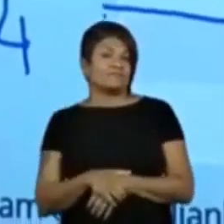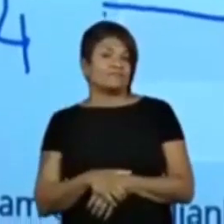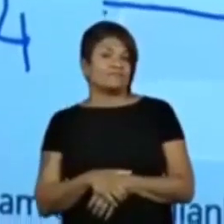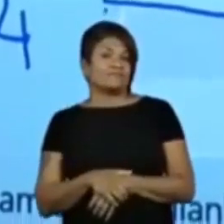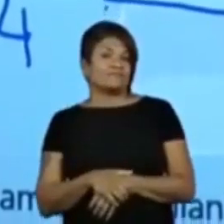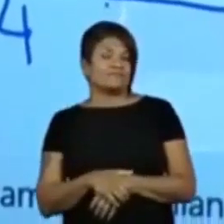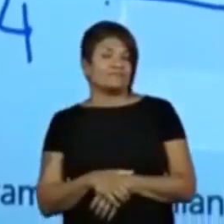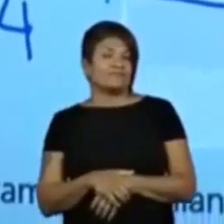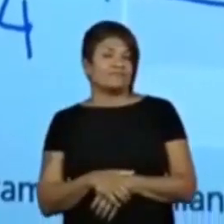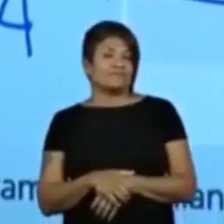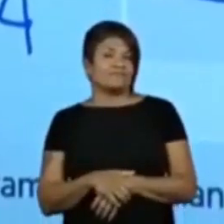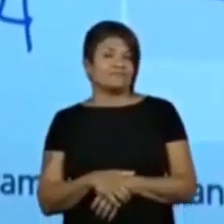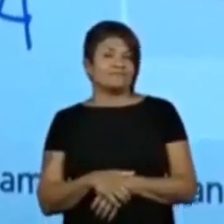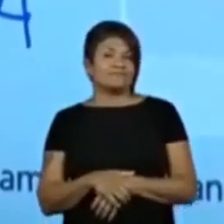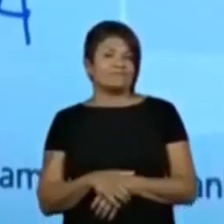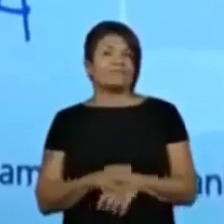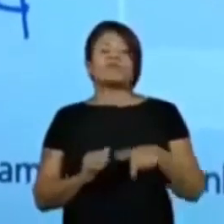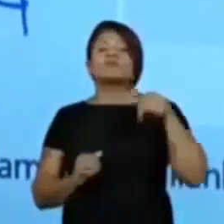7